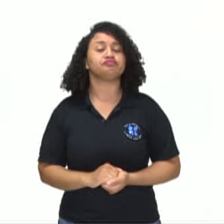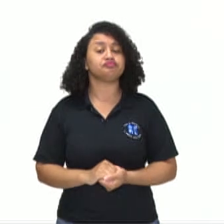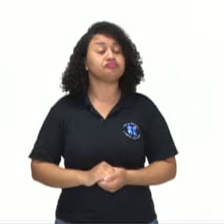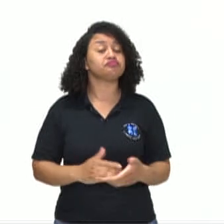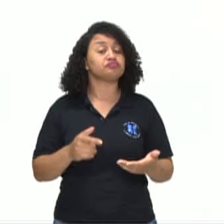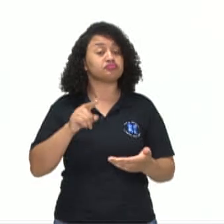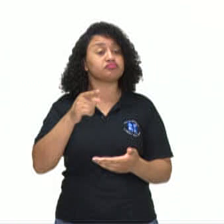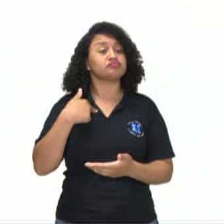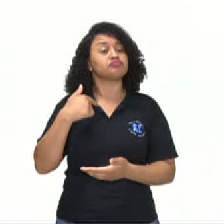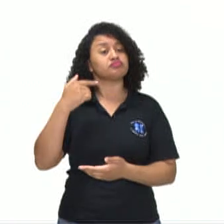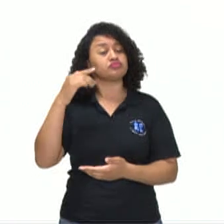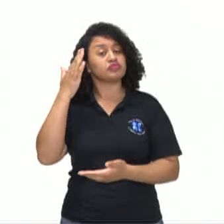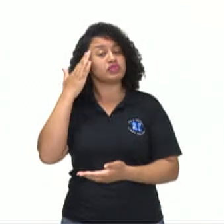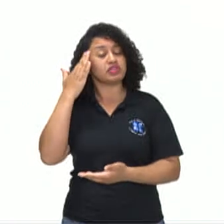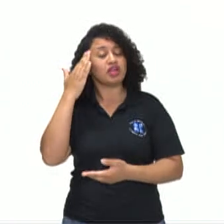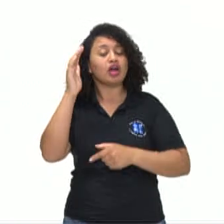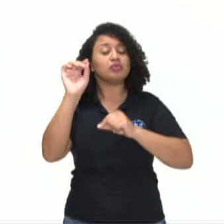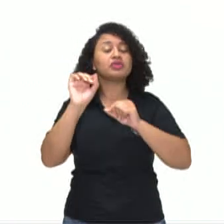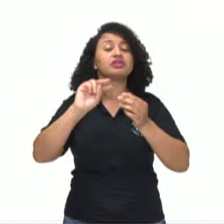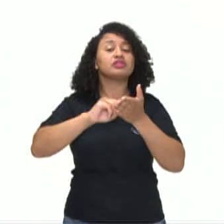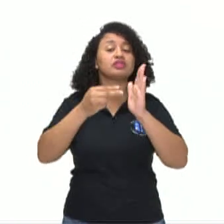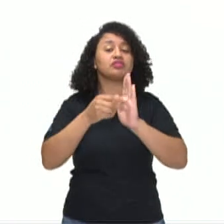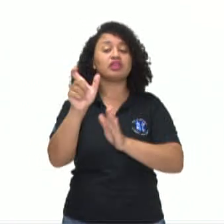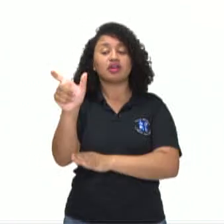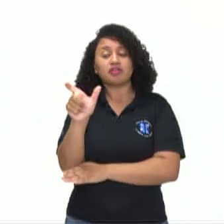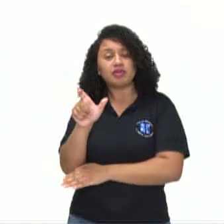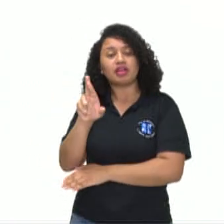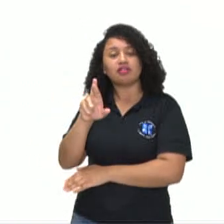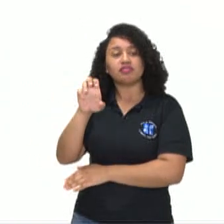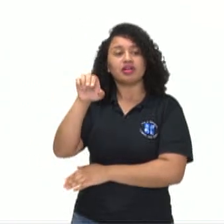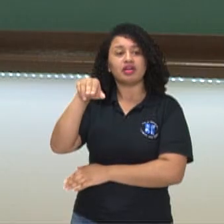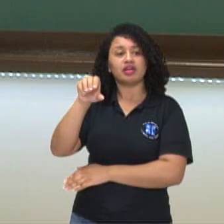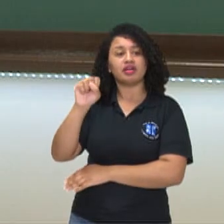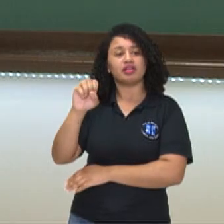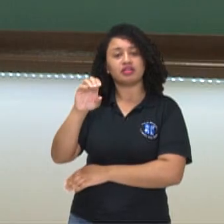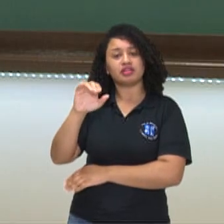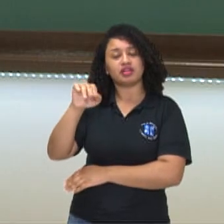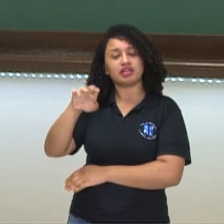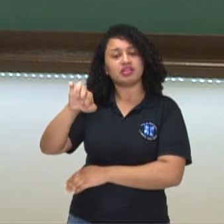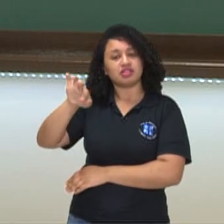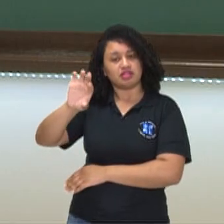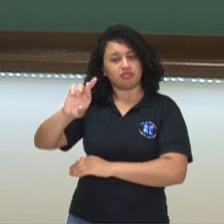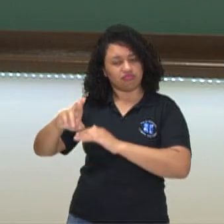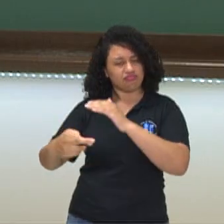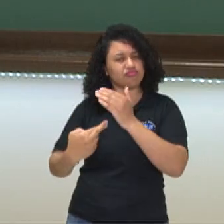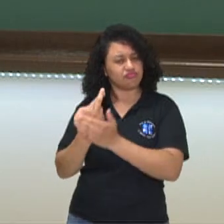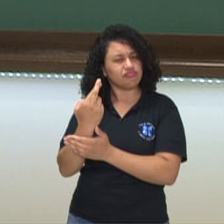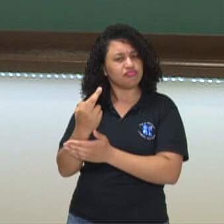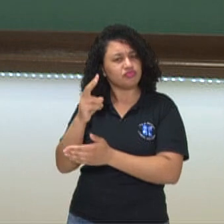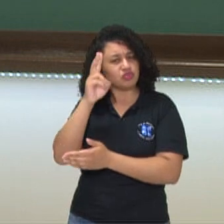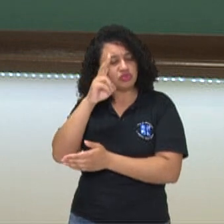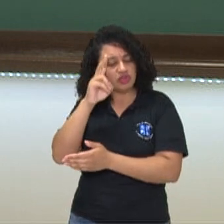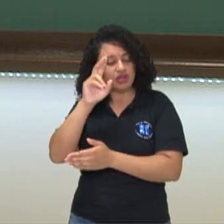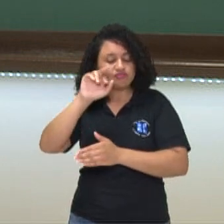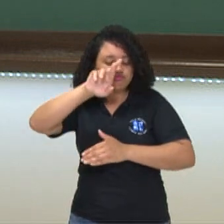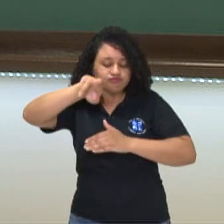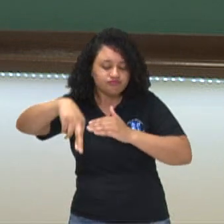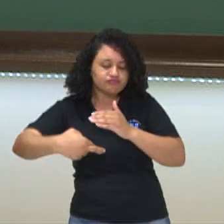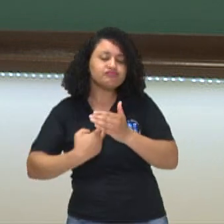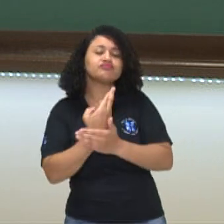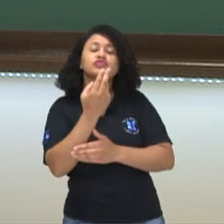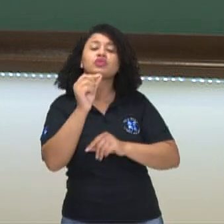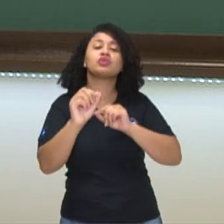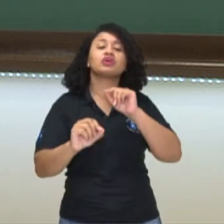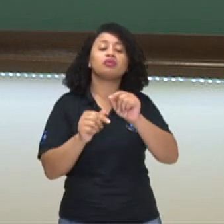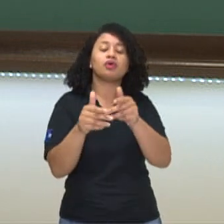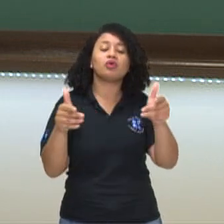sobre o significado da palavra renascimento para a história? Essa ideia de renascer, né? Algo que